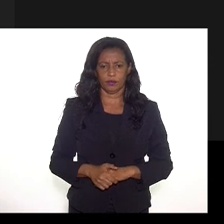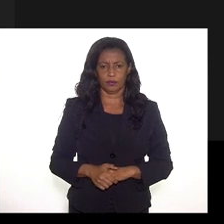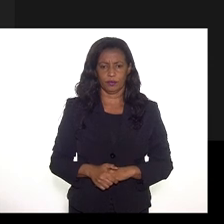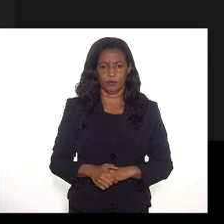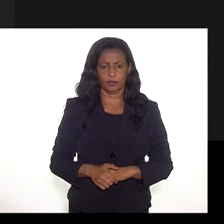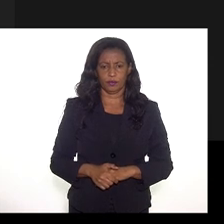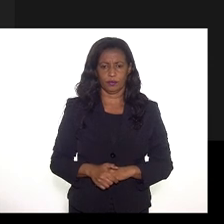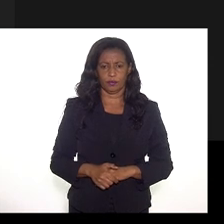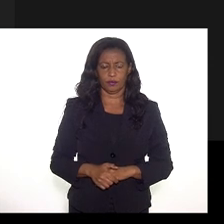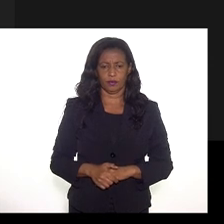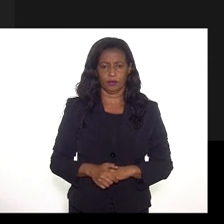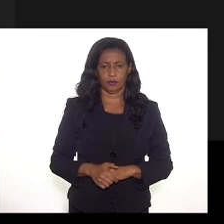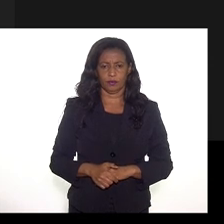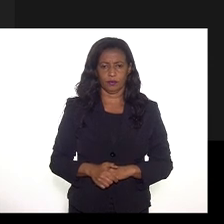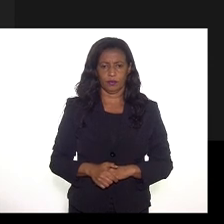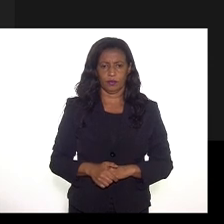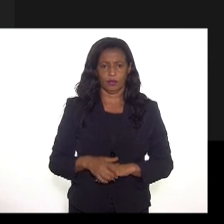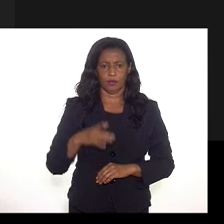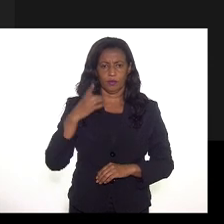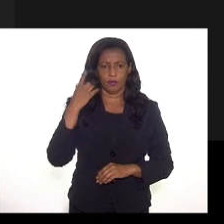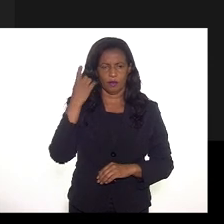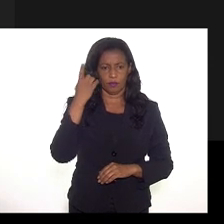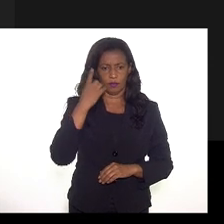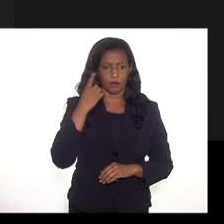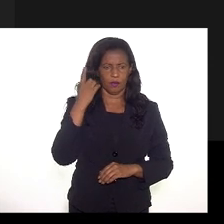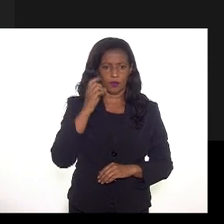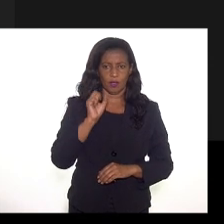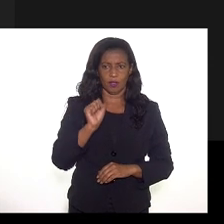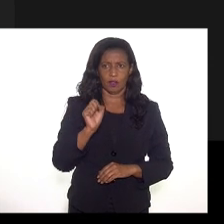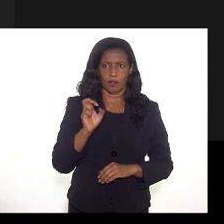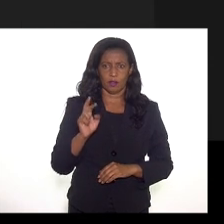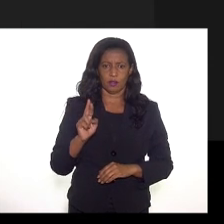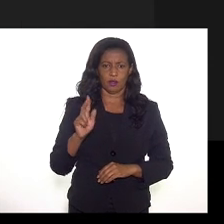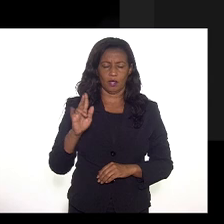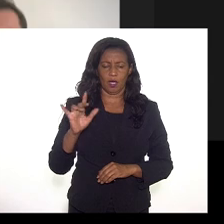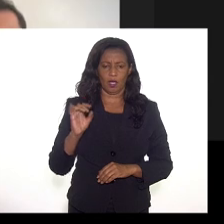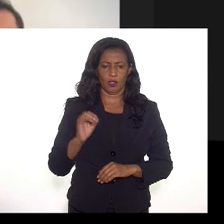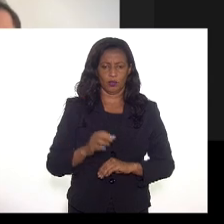Deputado Luiz Paulo, deputado Sérgio Fernandes para declaração de voto.